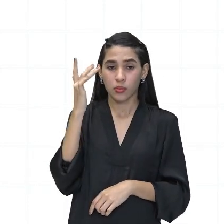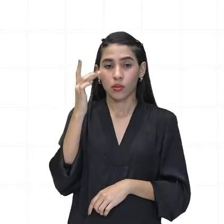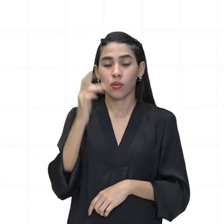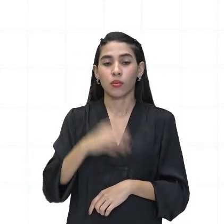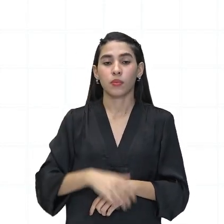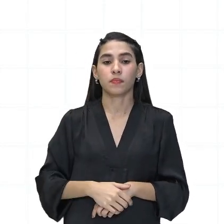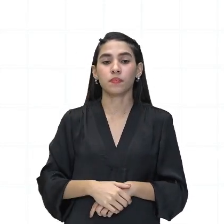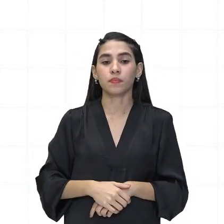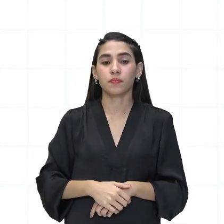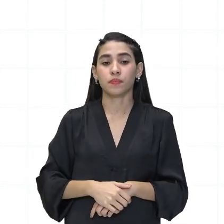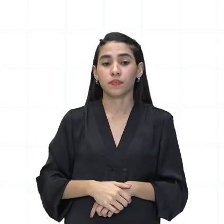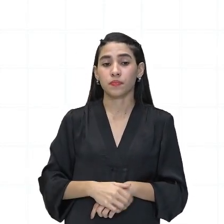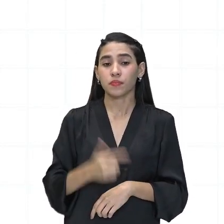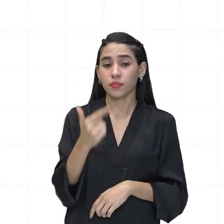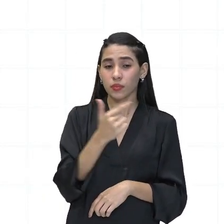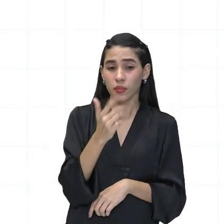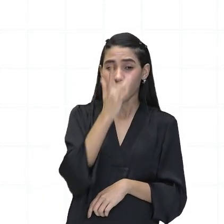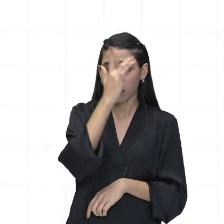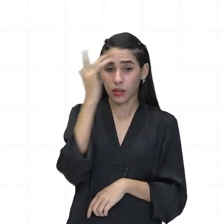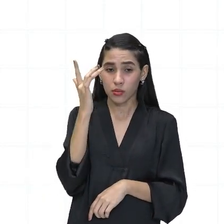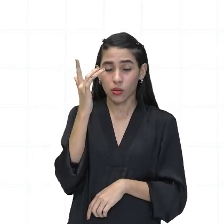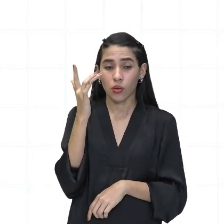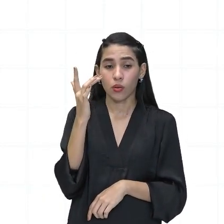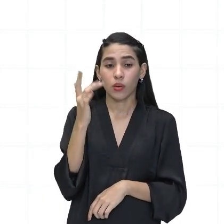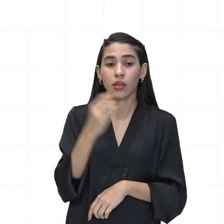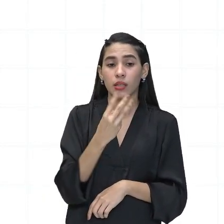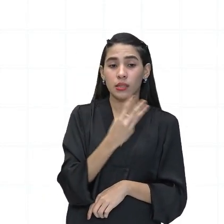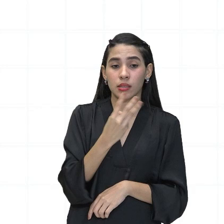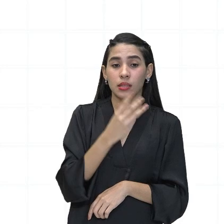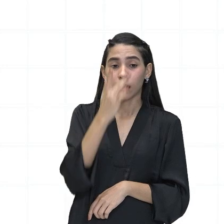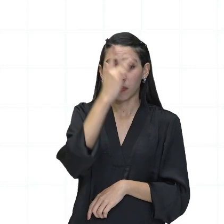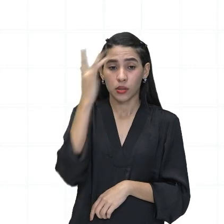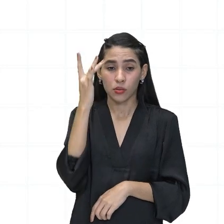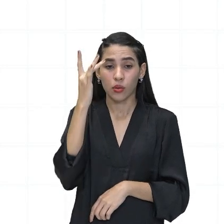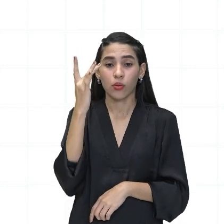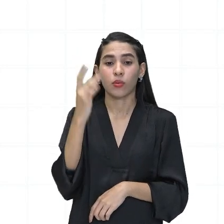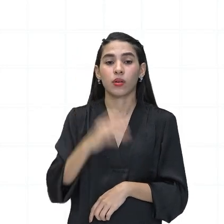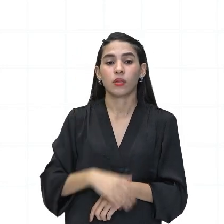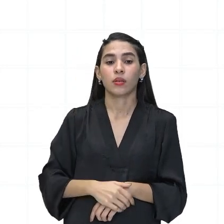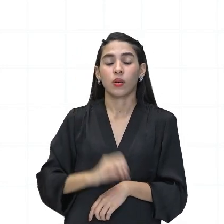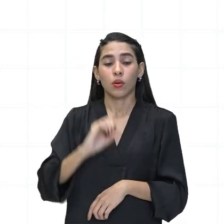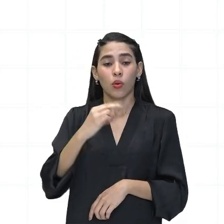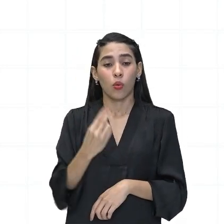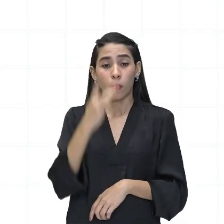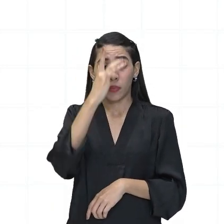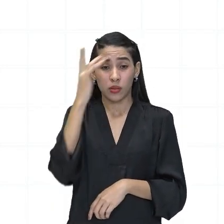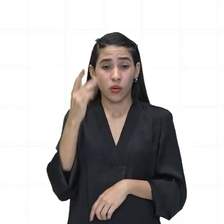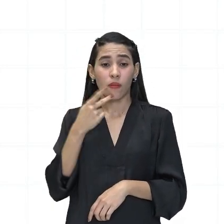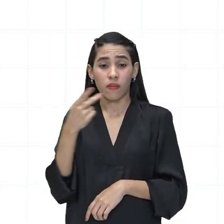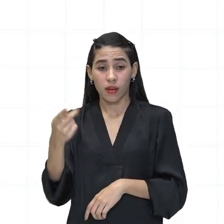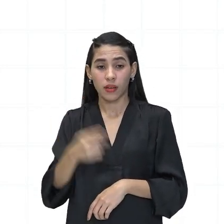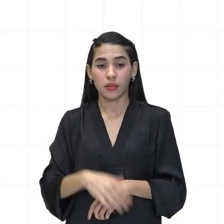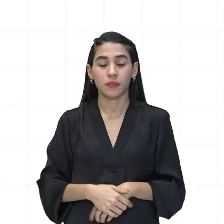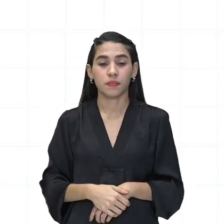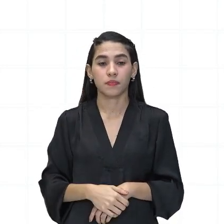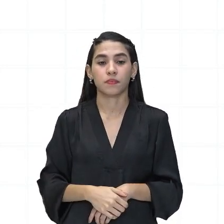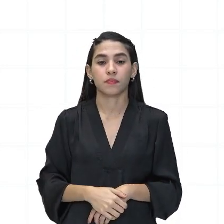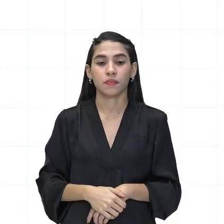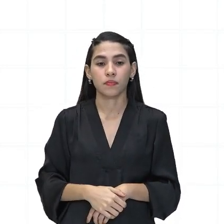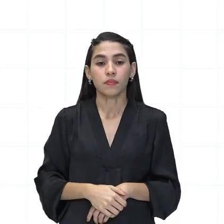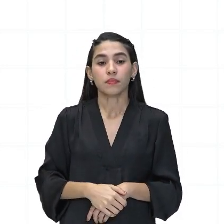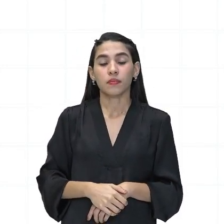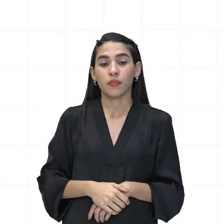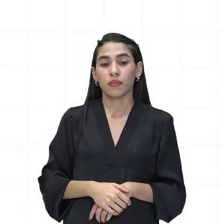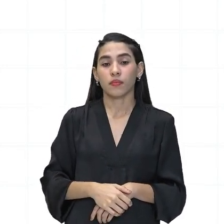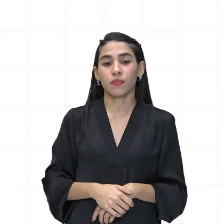singular, que é quem fala, a segunda pessoa quem escuta, a terceira pessoa o objeto ou de quem se fala, certo? Aí nós temos do singular e do